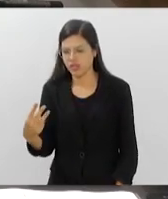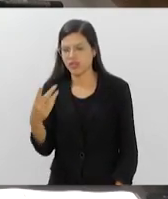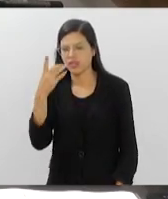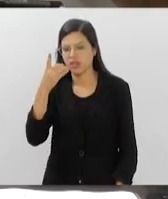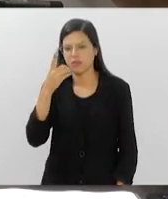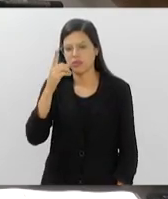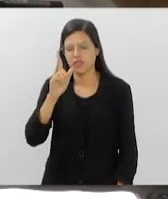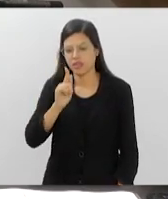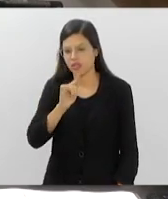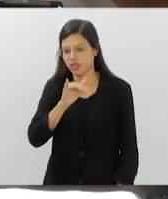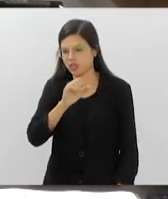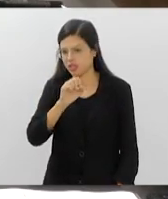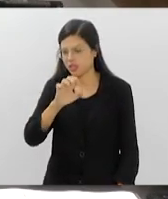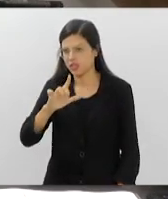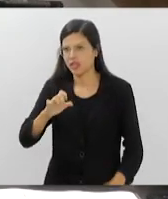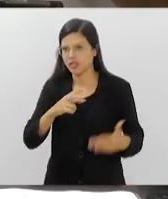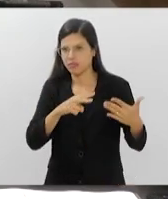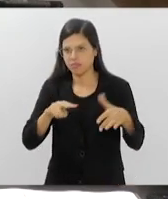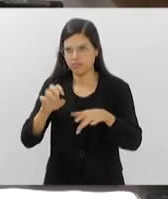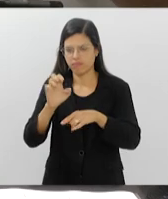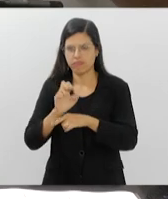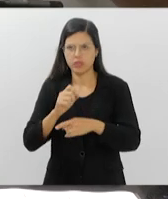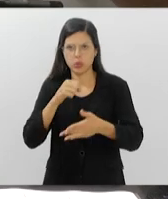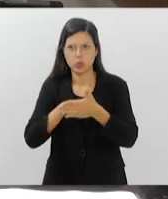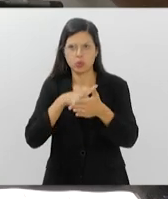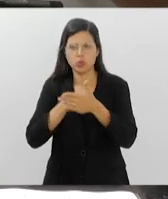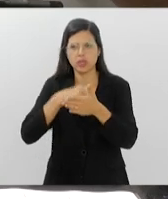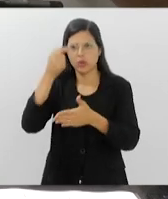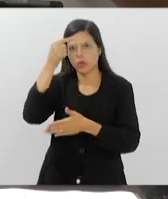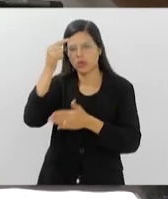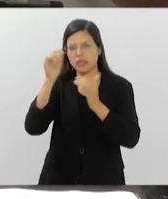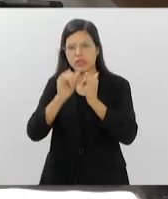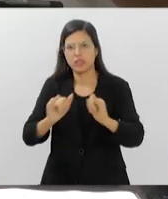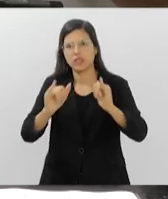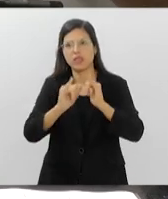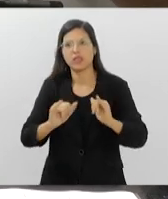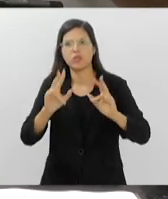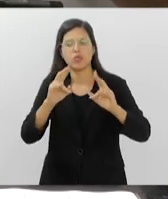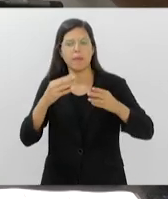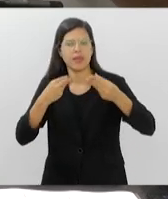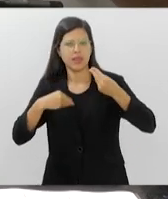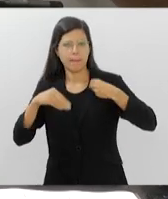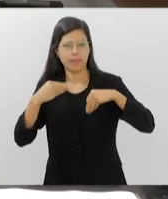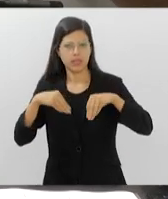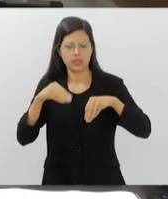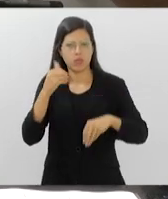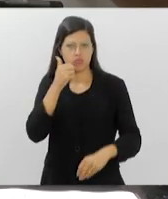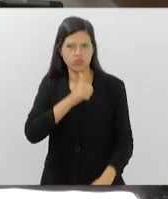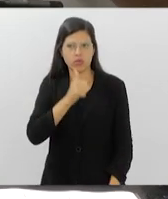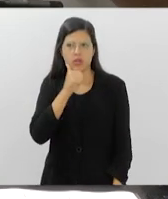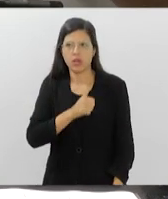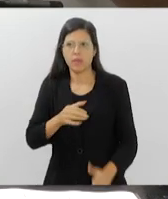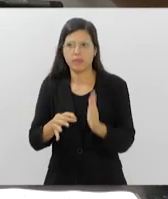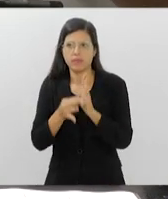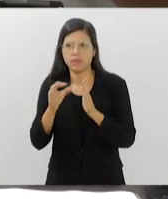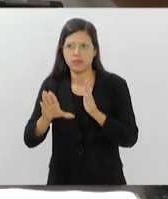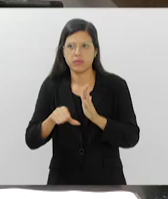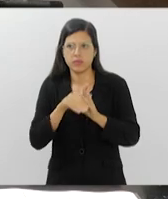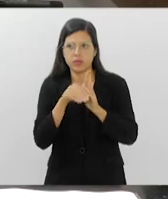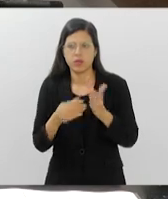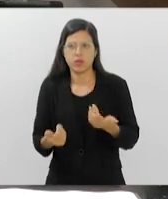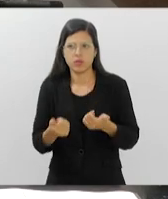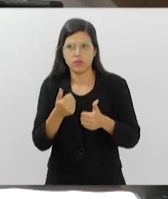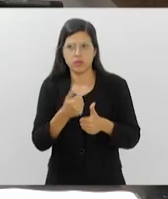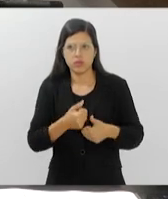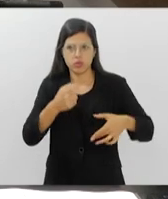institui a Semana Estadual de Luta e Conscientização sobre a Depressão Feminina. Parecer é favorável à emenda, concluindo por